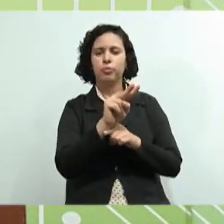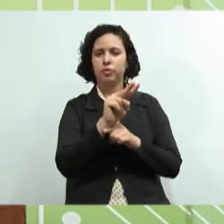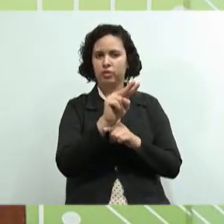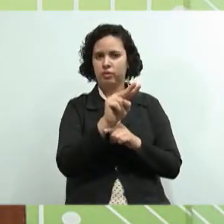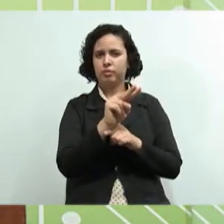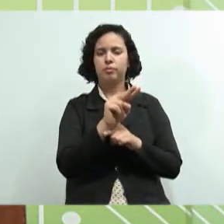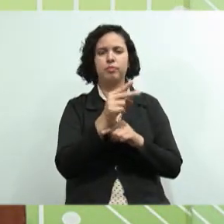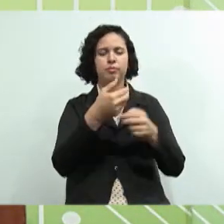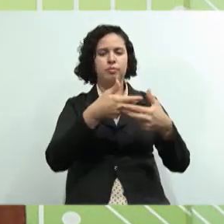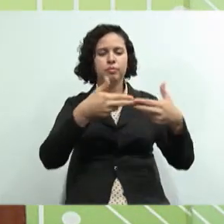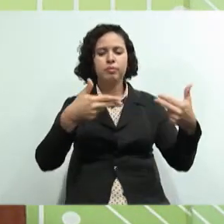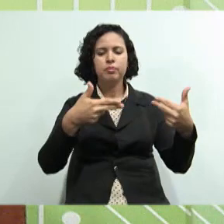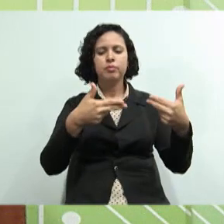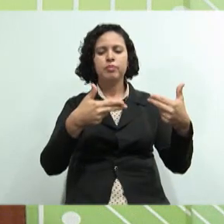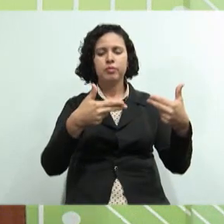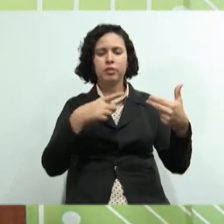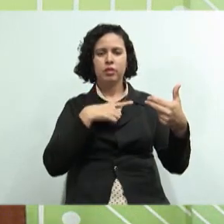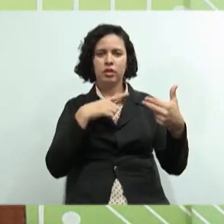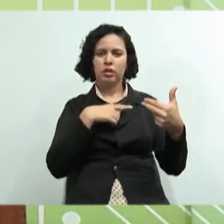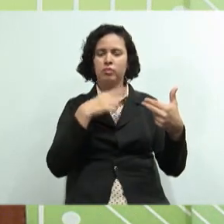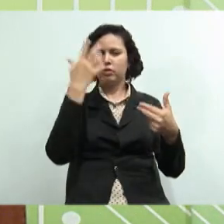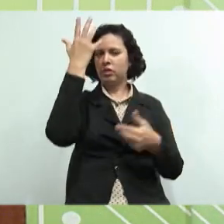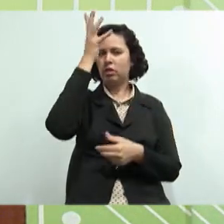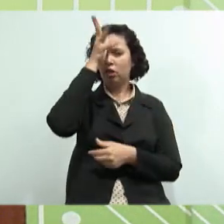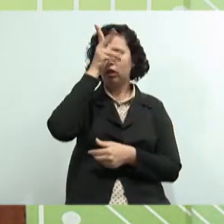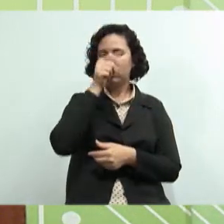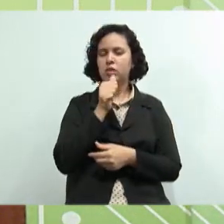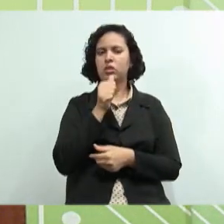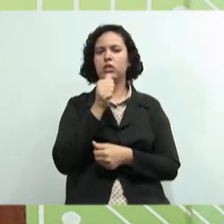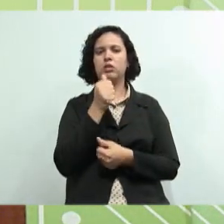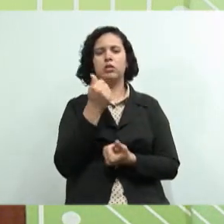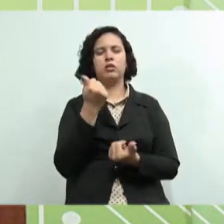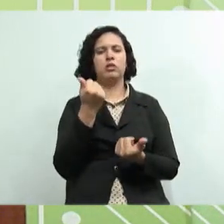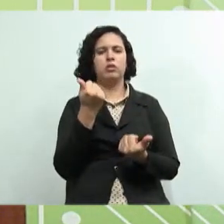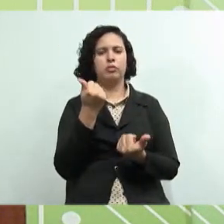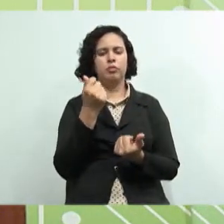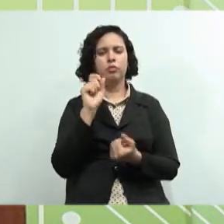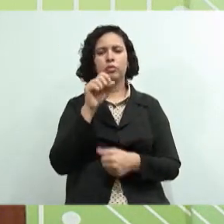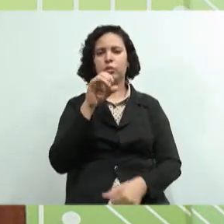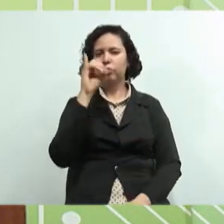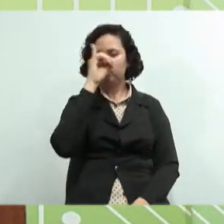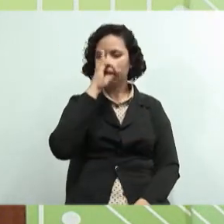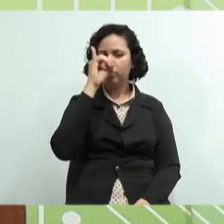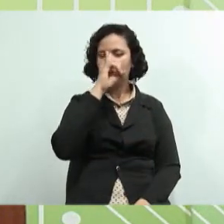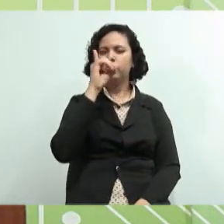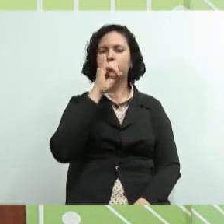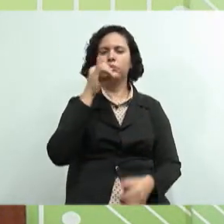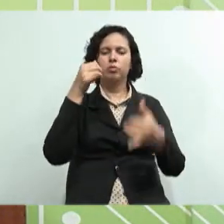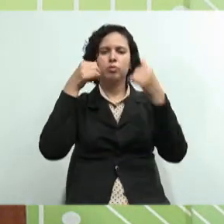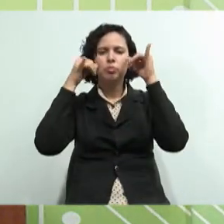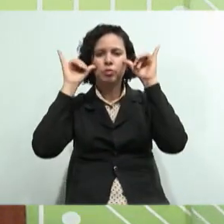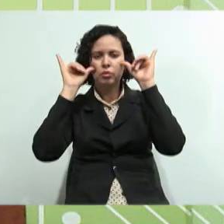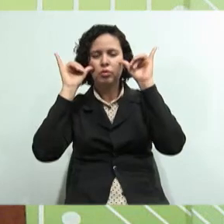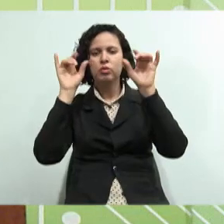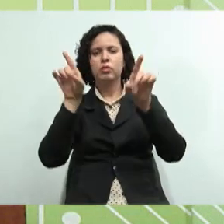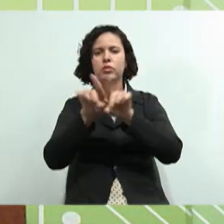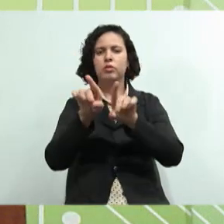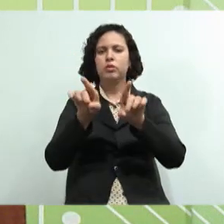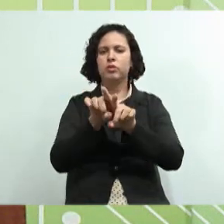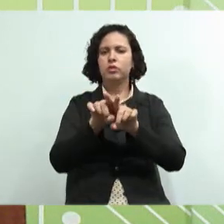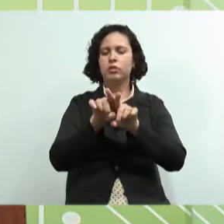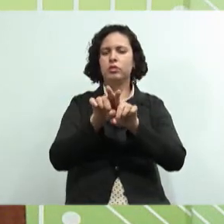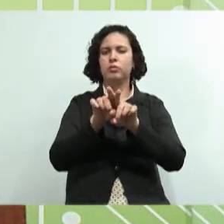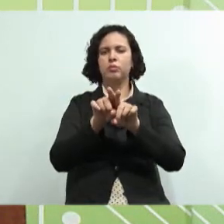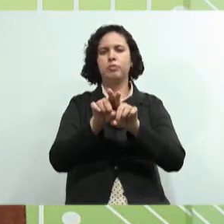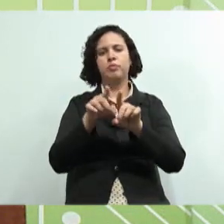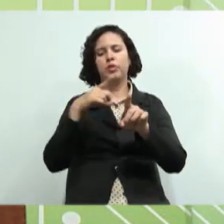ser galinhas, porcos, um estoque variado de animais, mas também uma produção variada de vegetais. A pessoa planta mandioca,